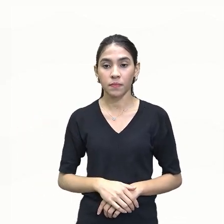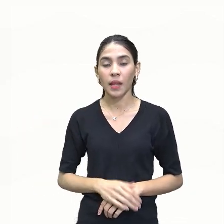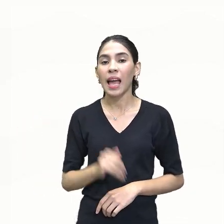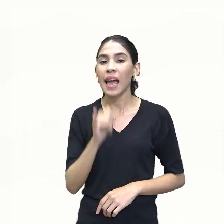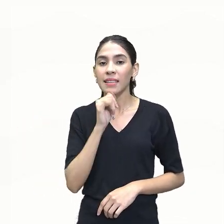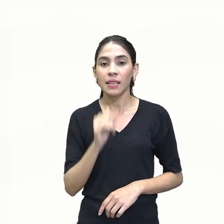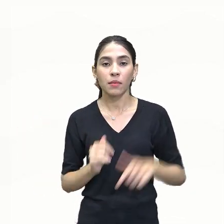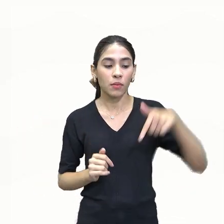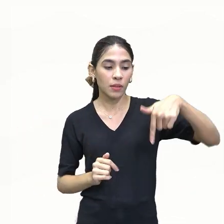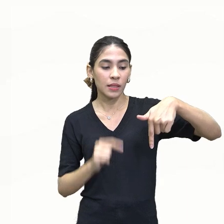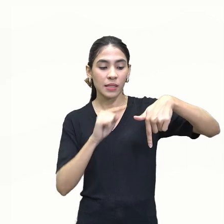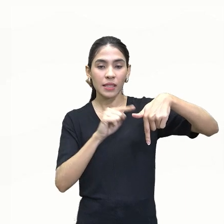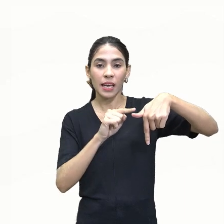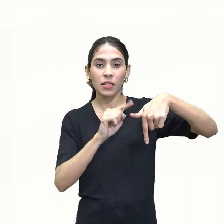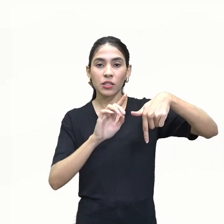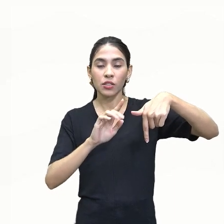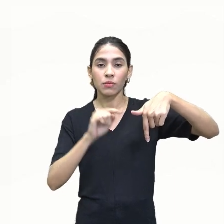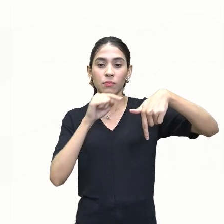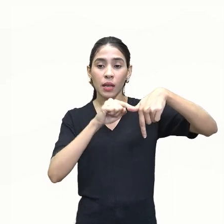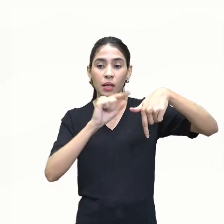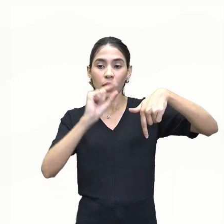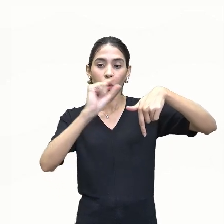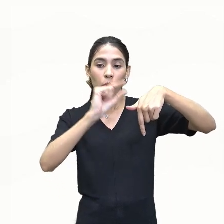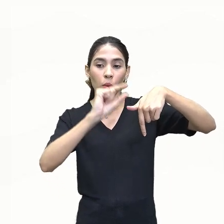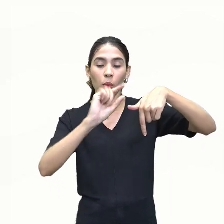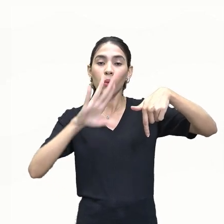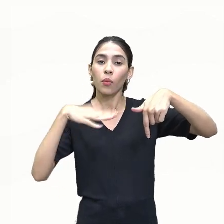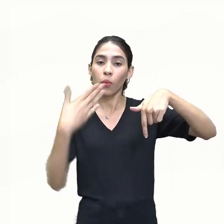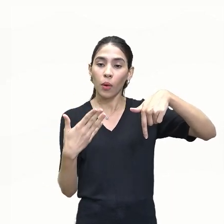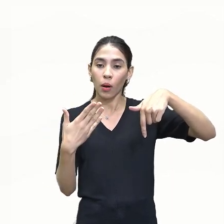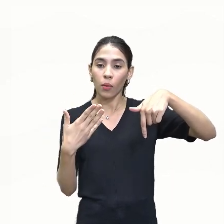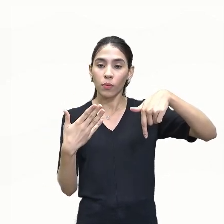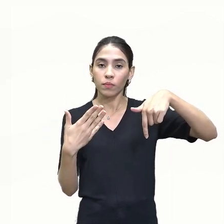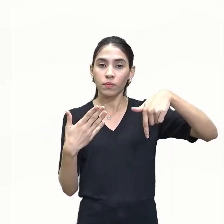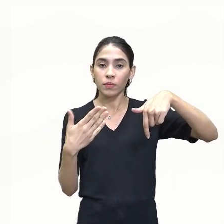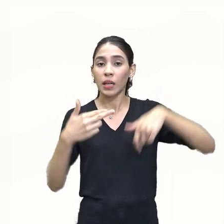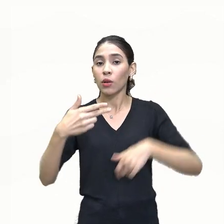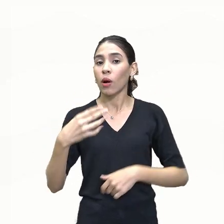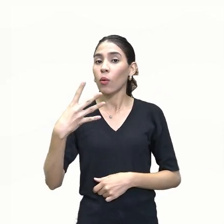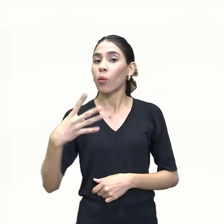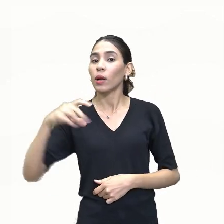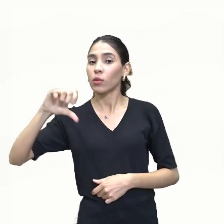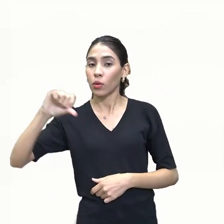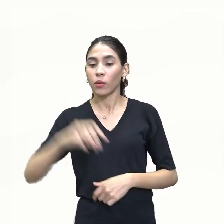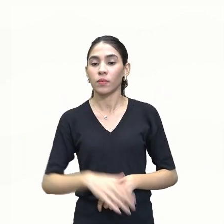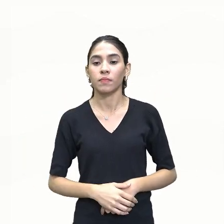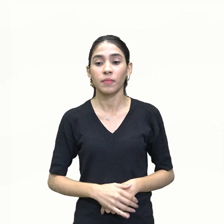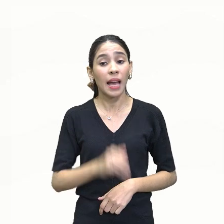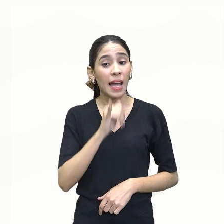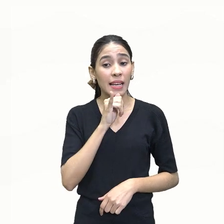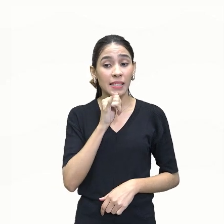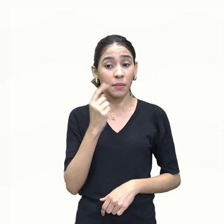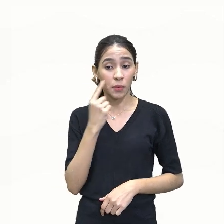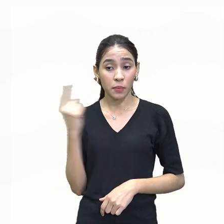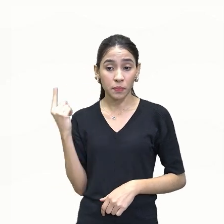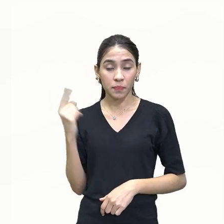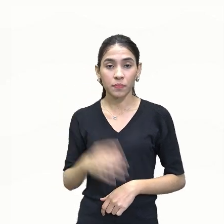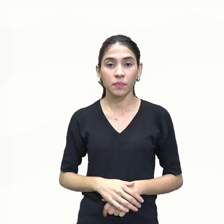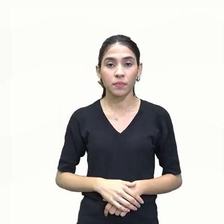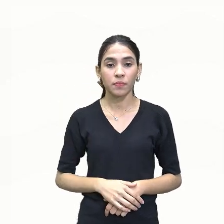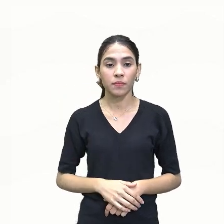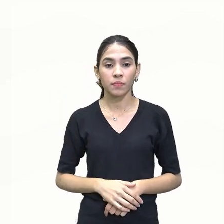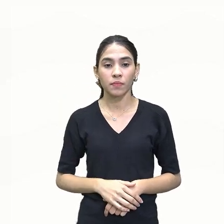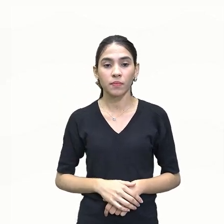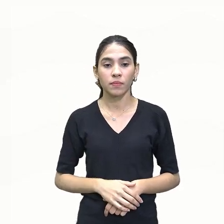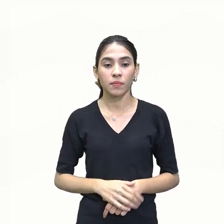elevado a que número vai ser igual a 49? 7 elevado a que número vai ser